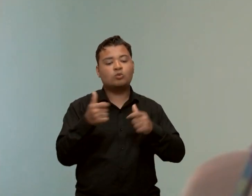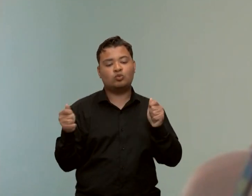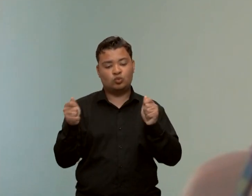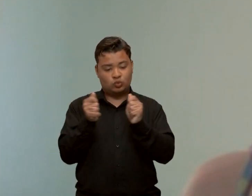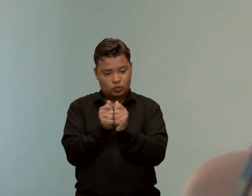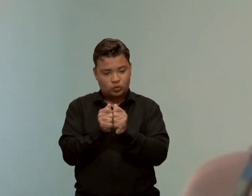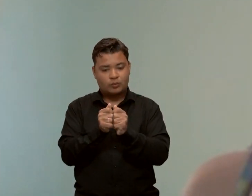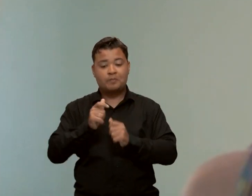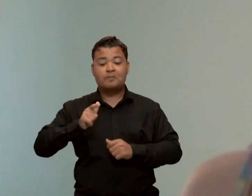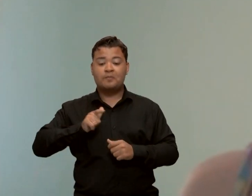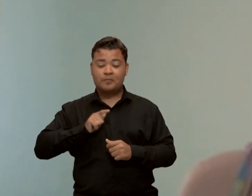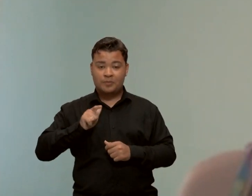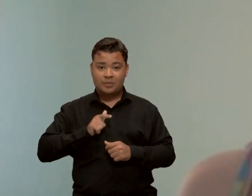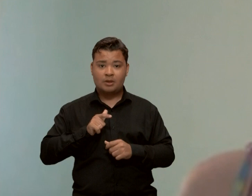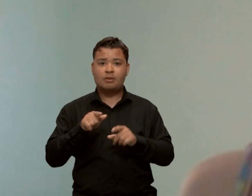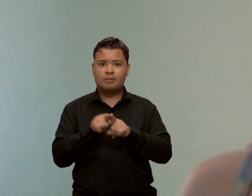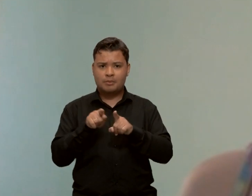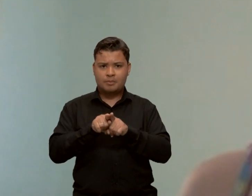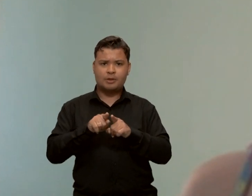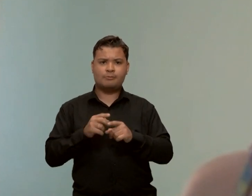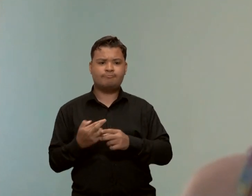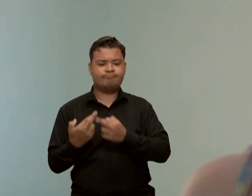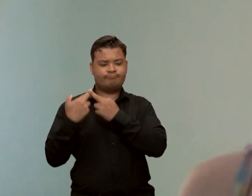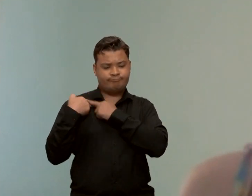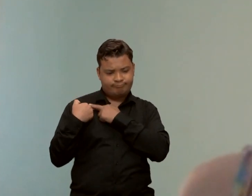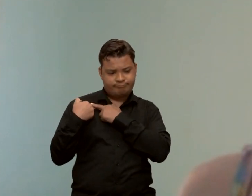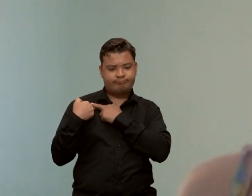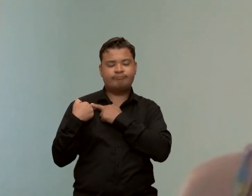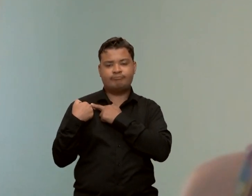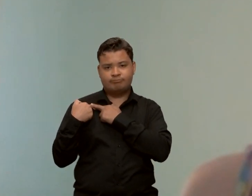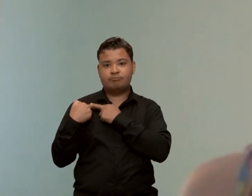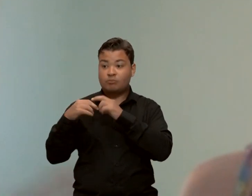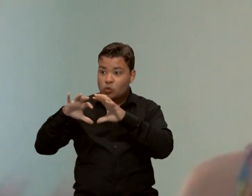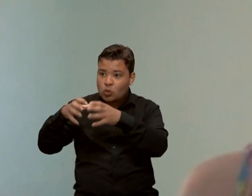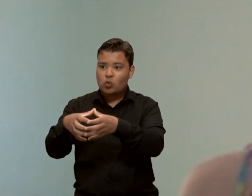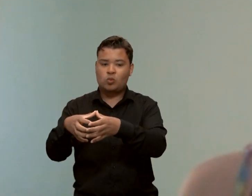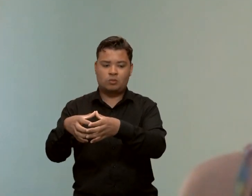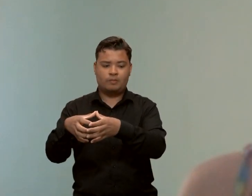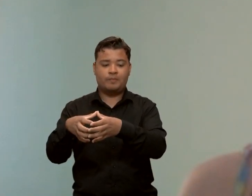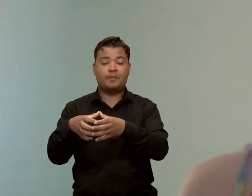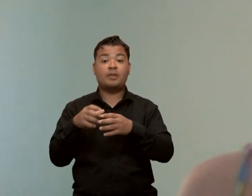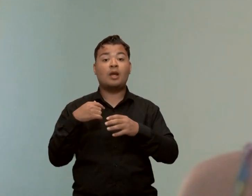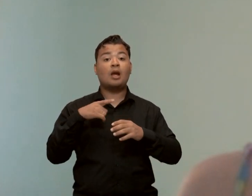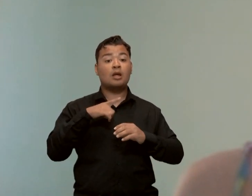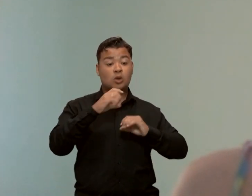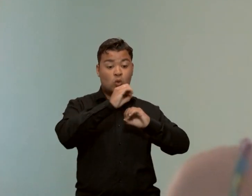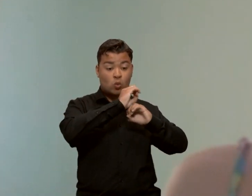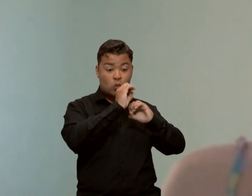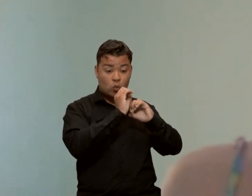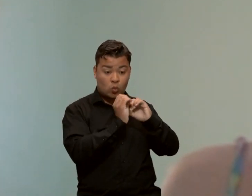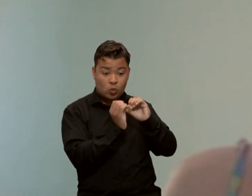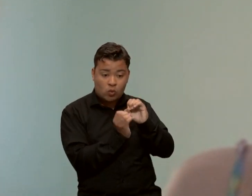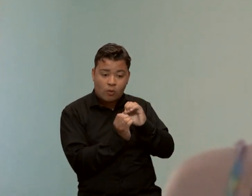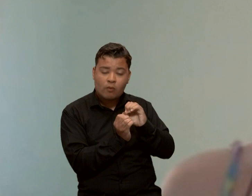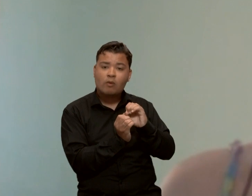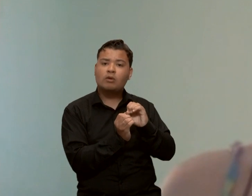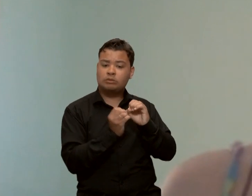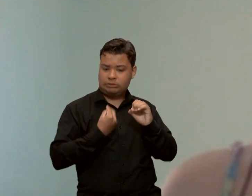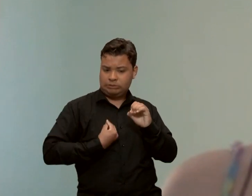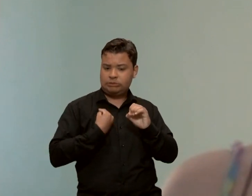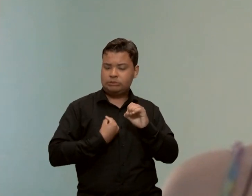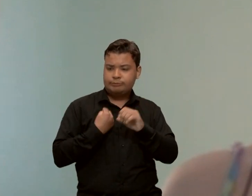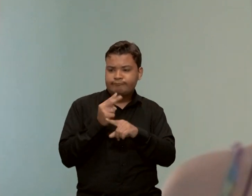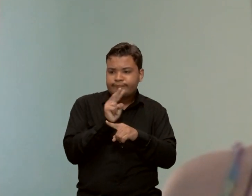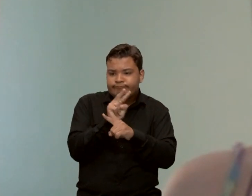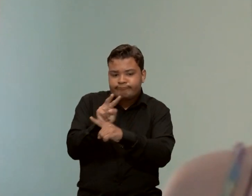realiza uma incubação comunitária, na qual a UFG é uma das organizações existentes dentro